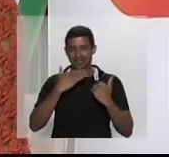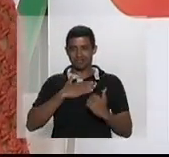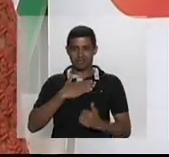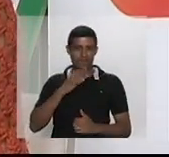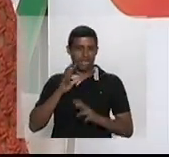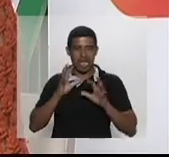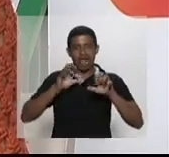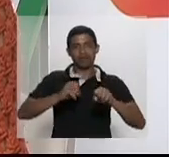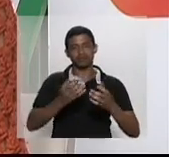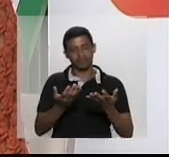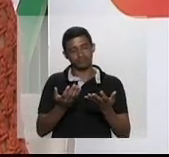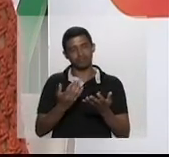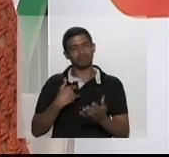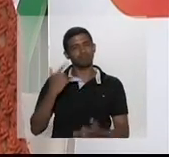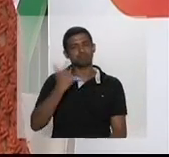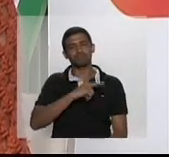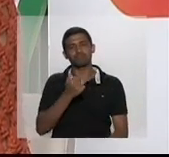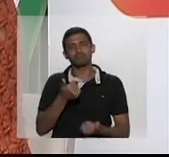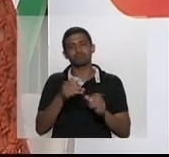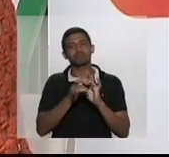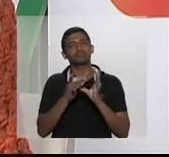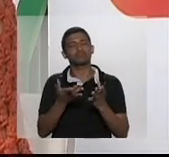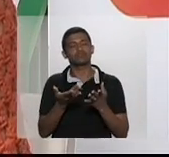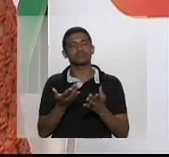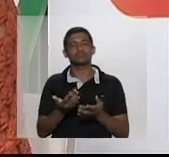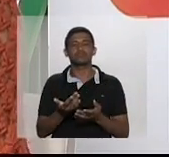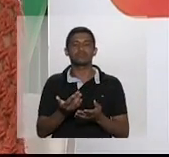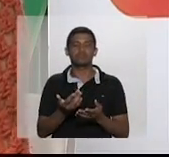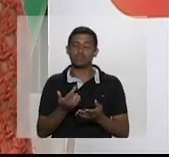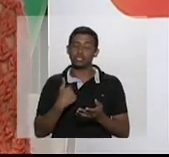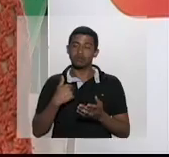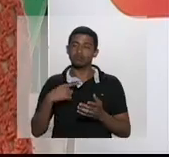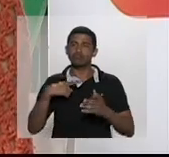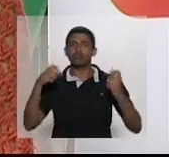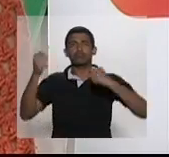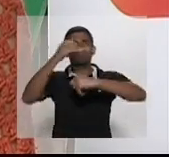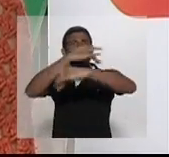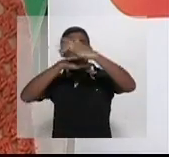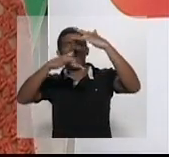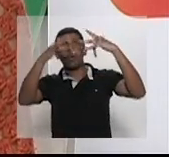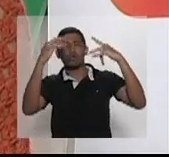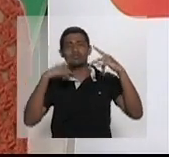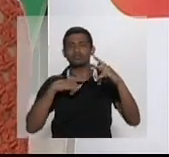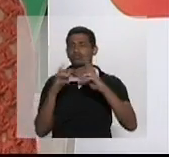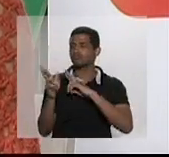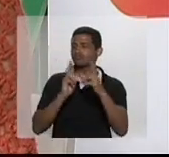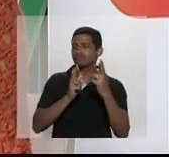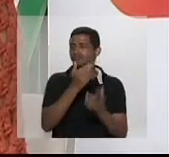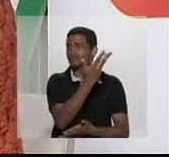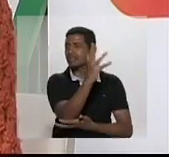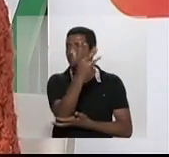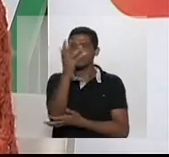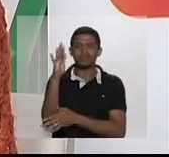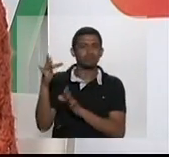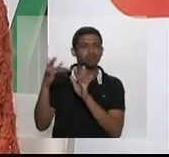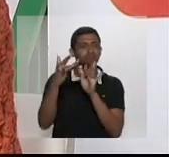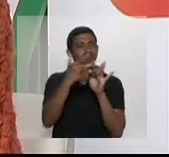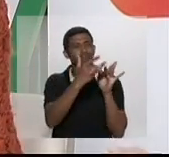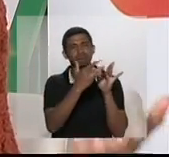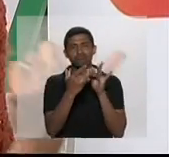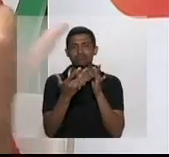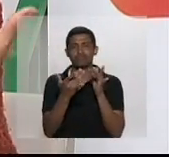que existe dentro de mim, assim. Então, para mim tem esse universo, assim, essa relação, esse contato com a